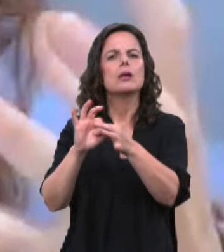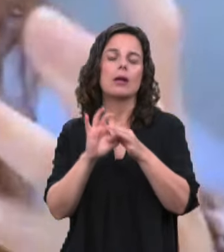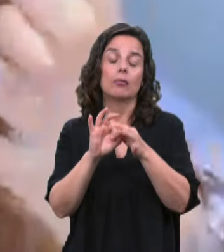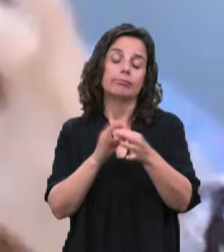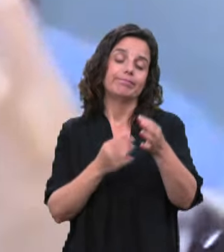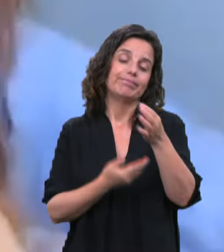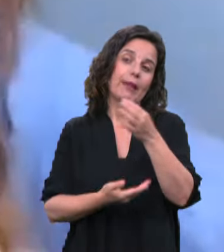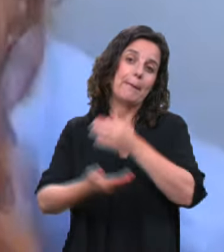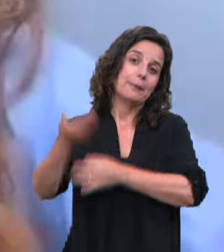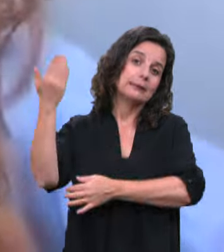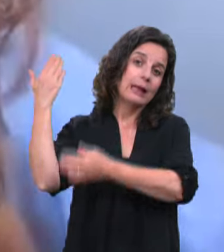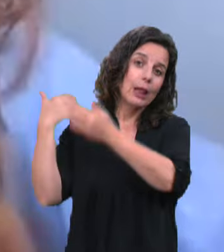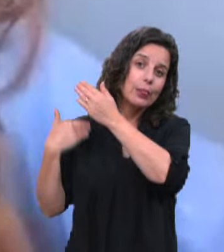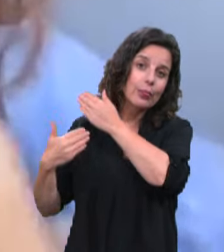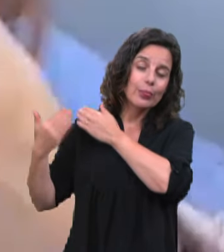do passado,